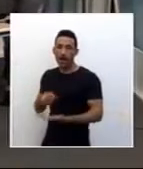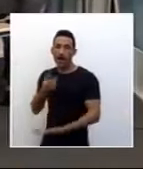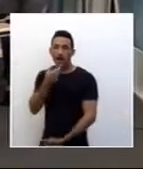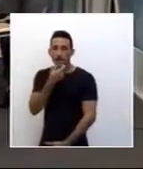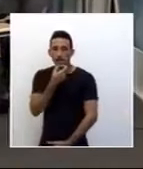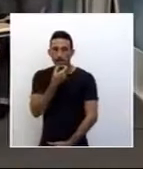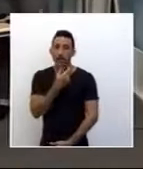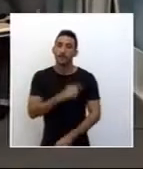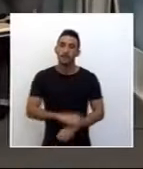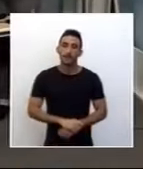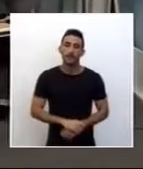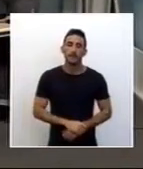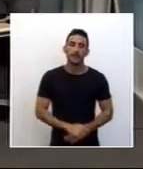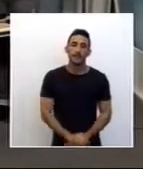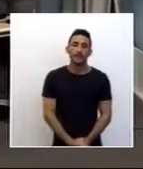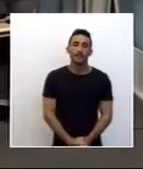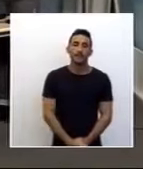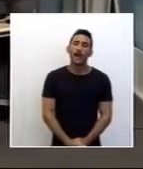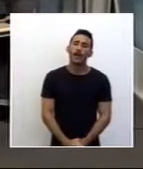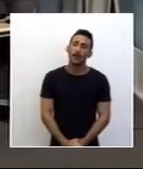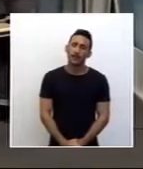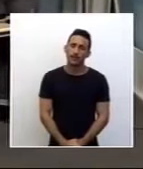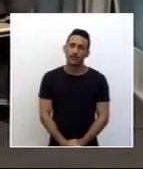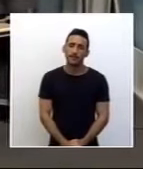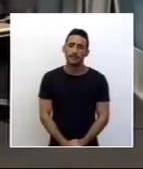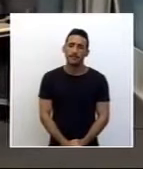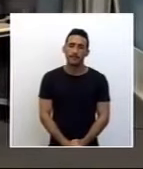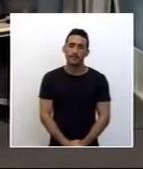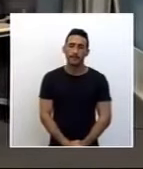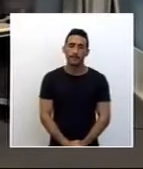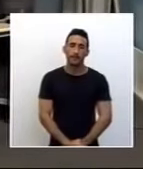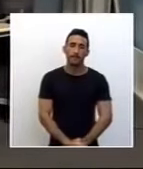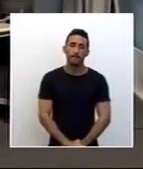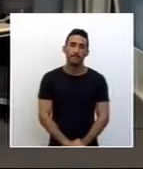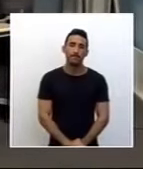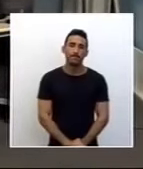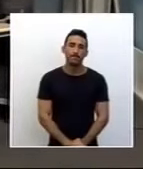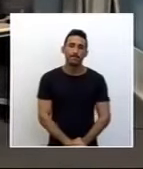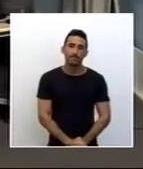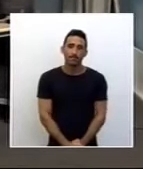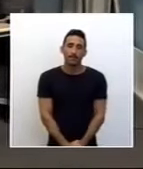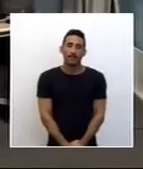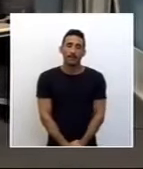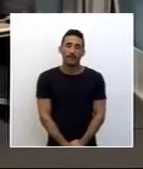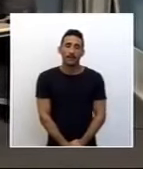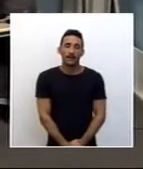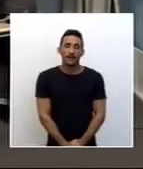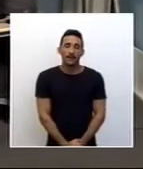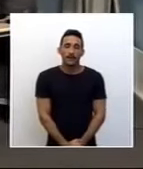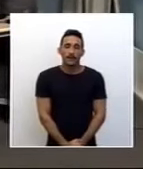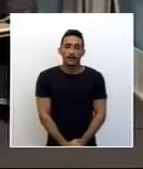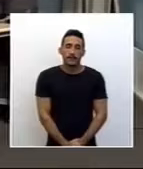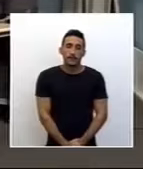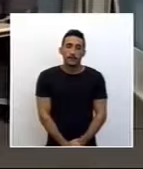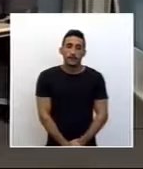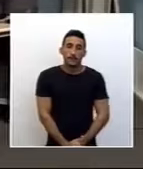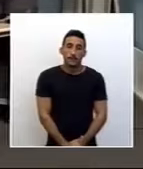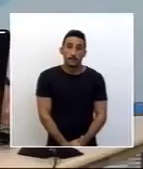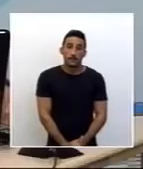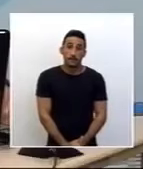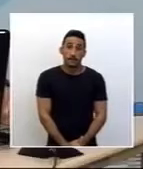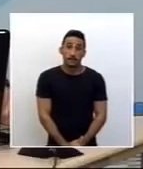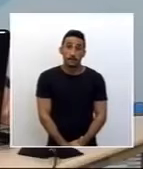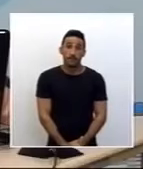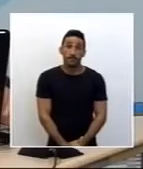antes de eu tinha aquela perguntinha quatro que isso eu vou eu colocava colocar no final não é depois que